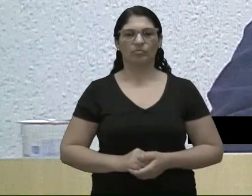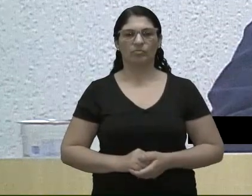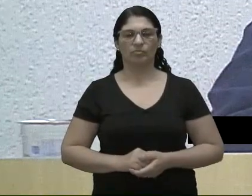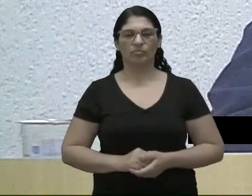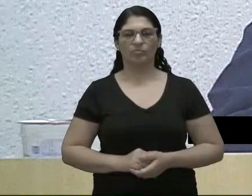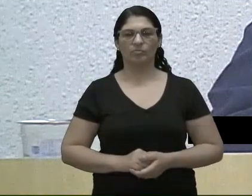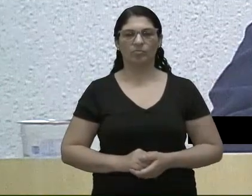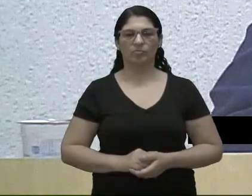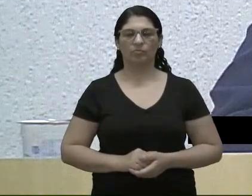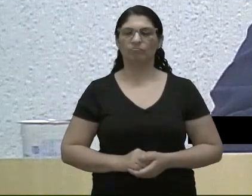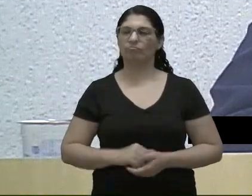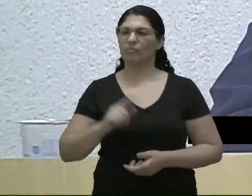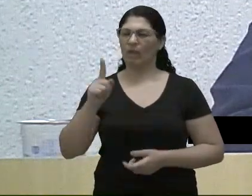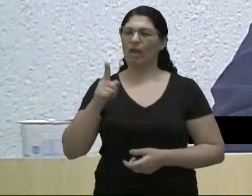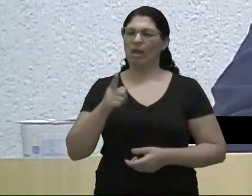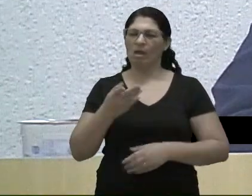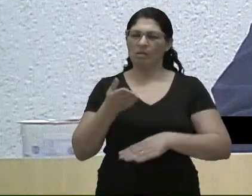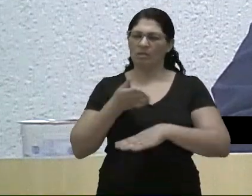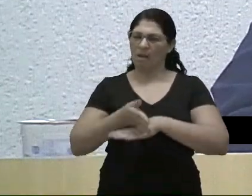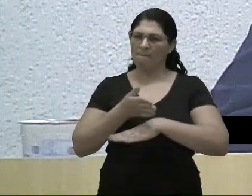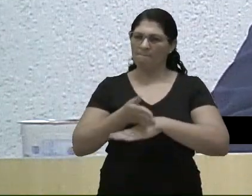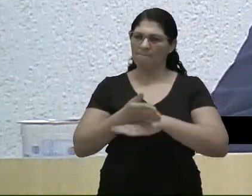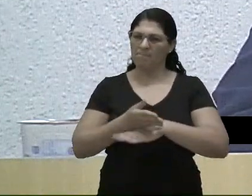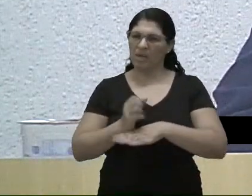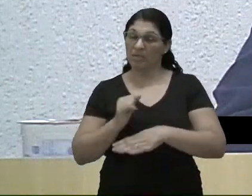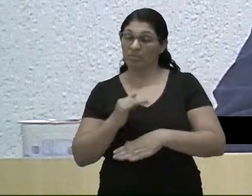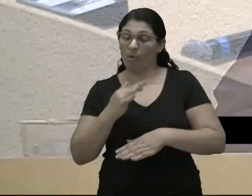A senhora participou de algum processo seletivo?